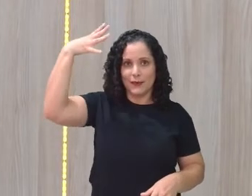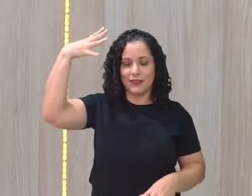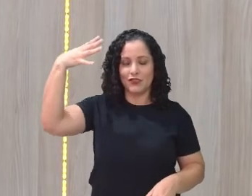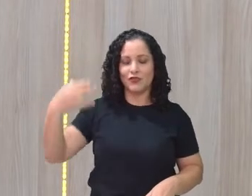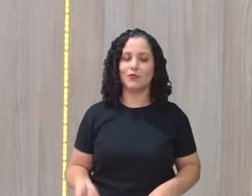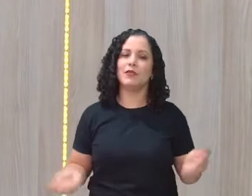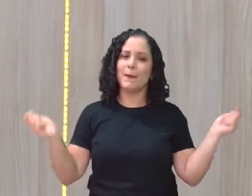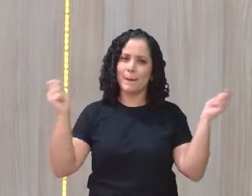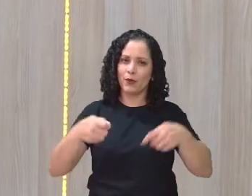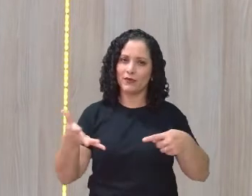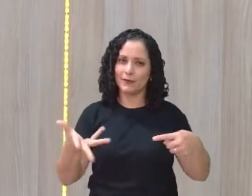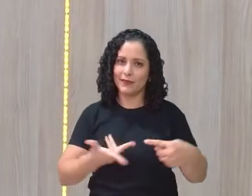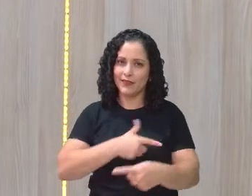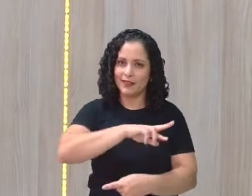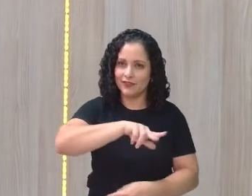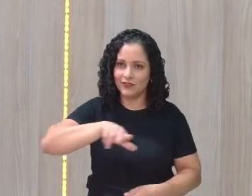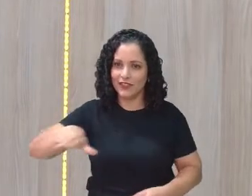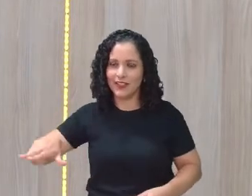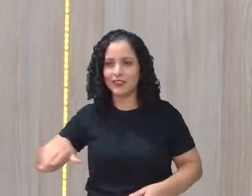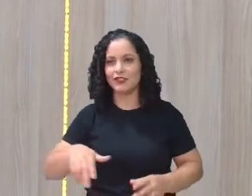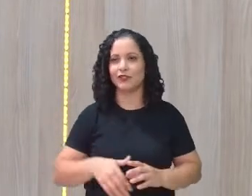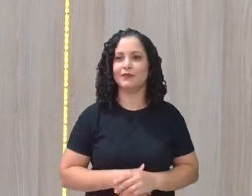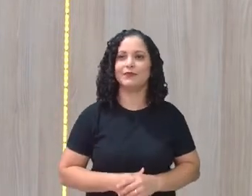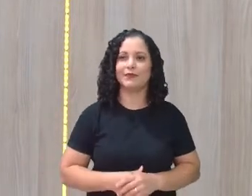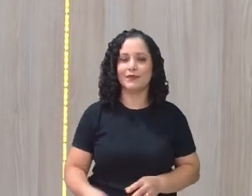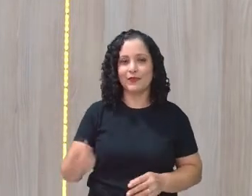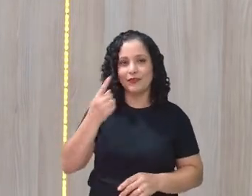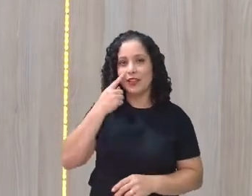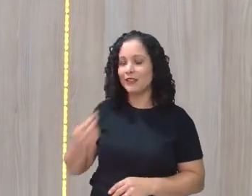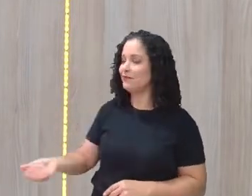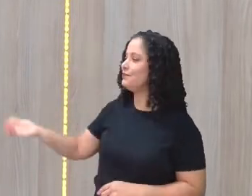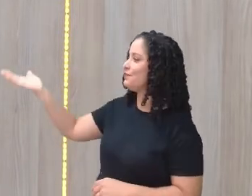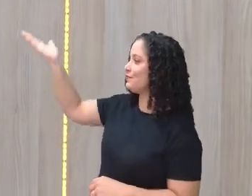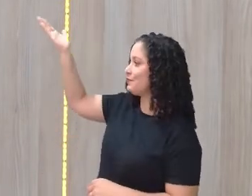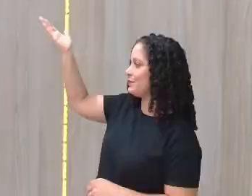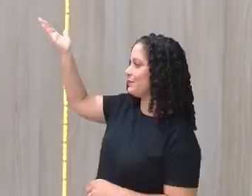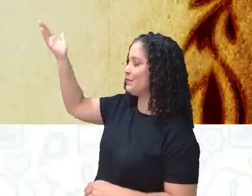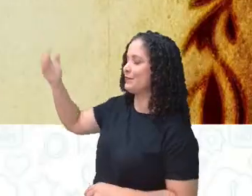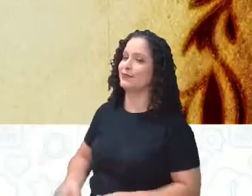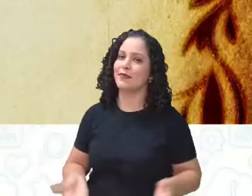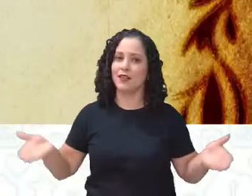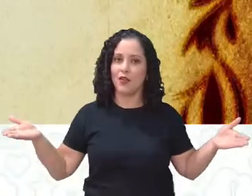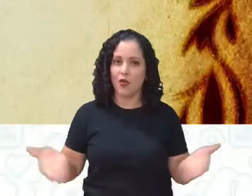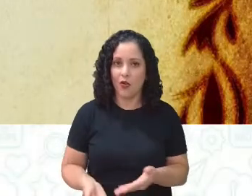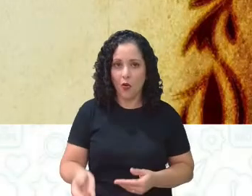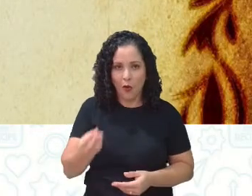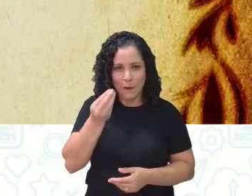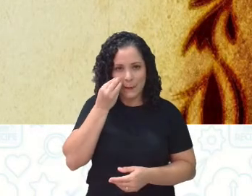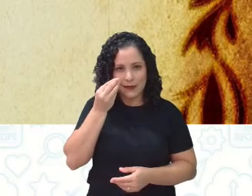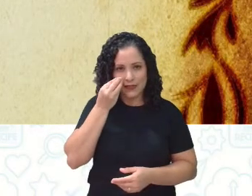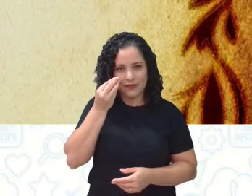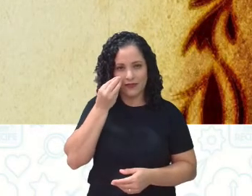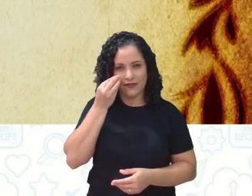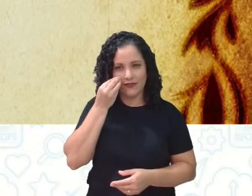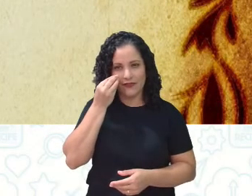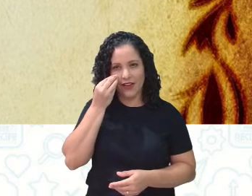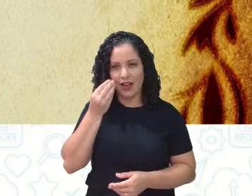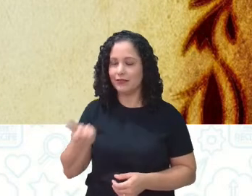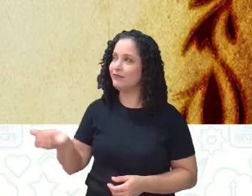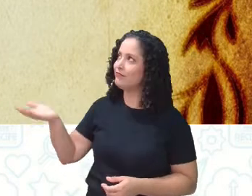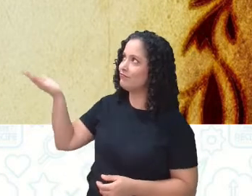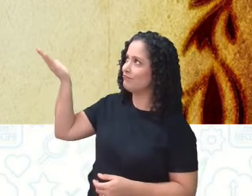nova possibilidade, ok? Olha aí, outro quadro para a gente observar, né, o Salão de